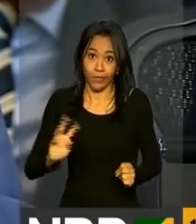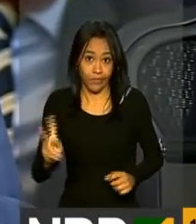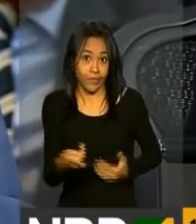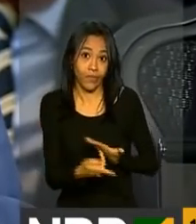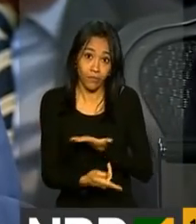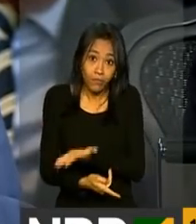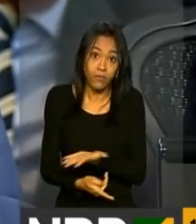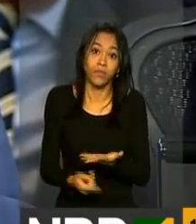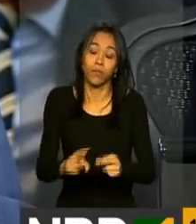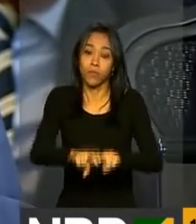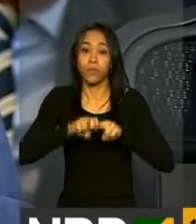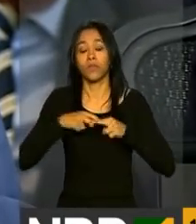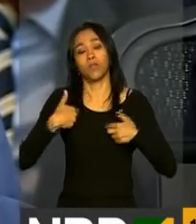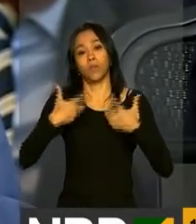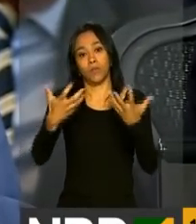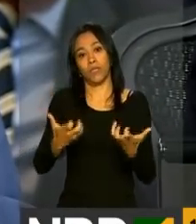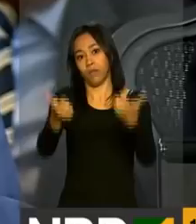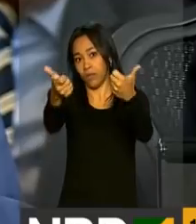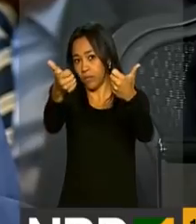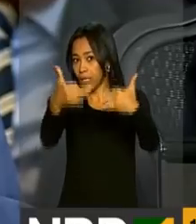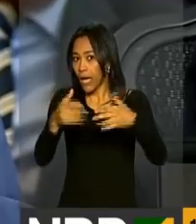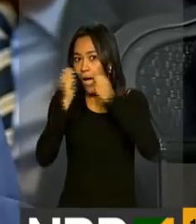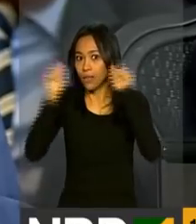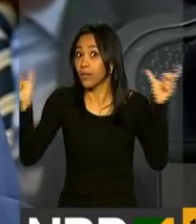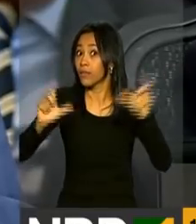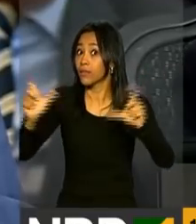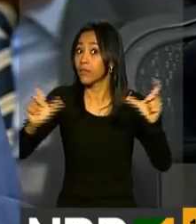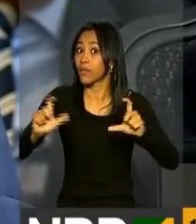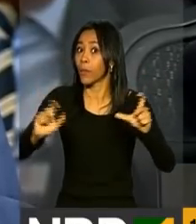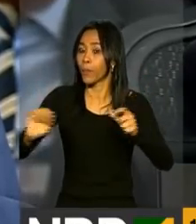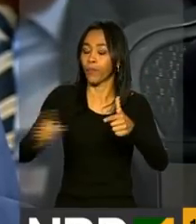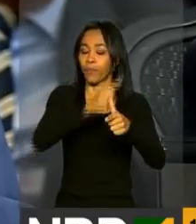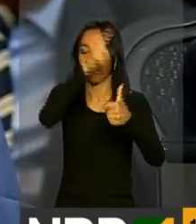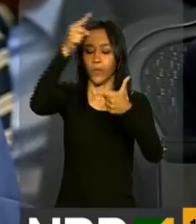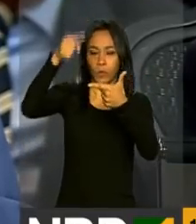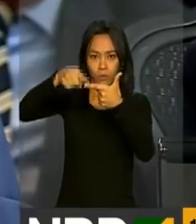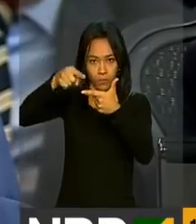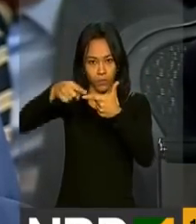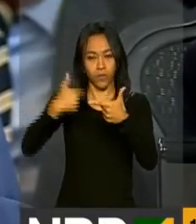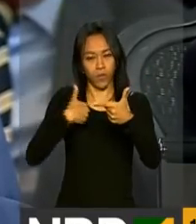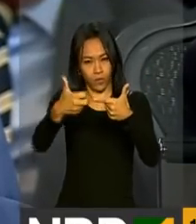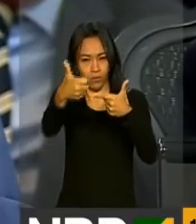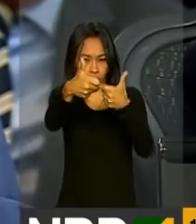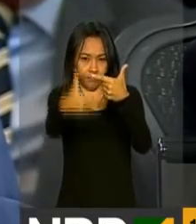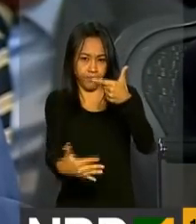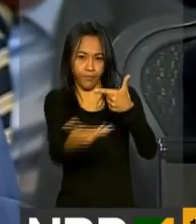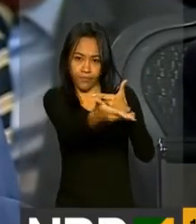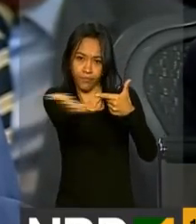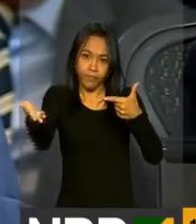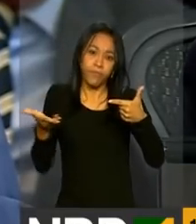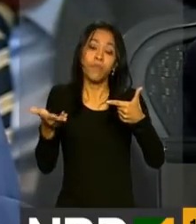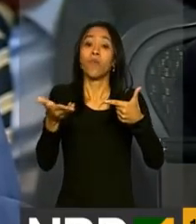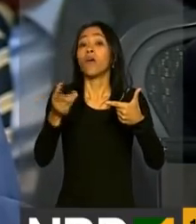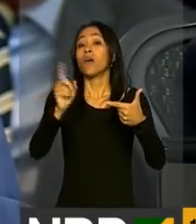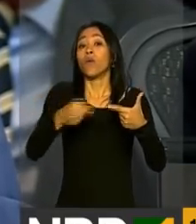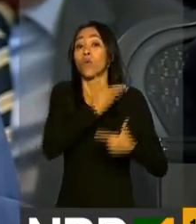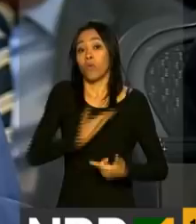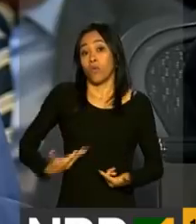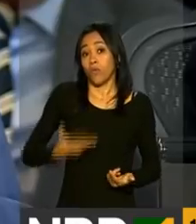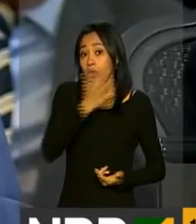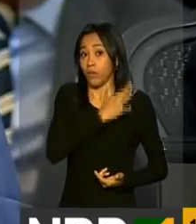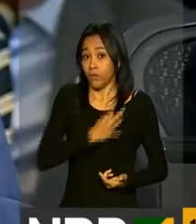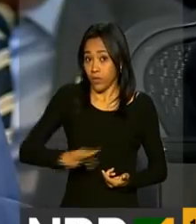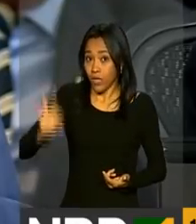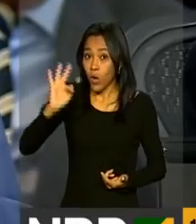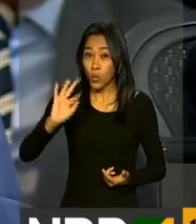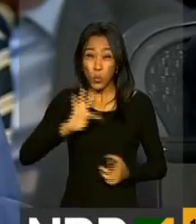com isso eu quero primeiro fazer essa espécie de alerta às o segundo alerta que eu quero fazer é o seguinte a união federal não